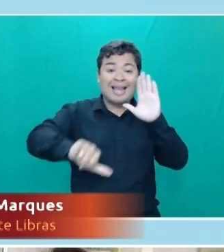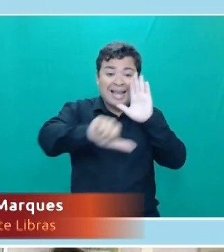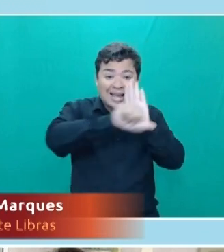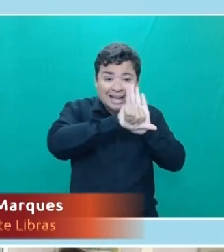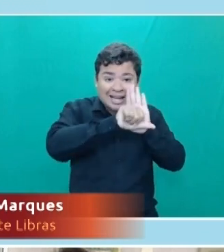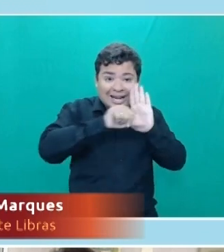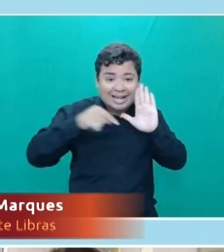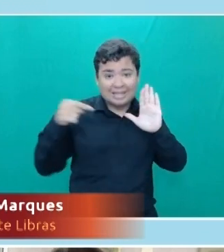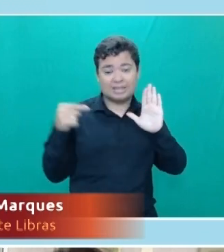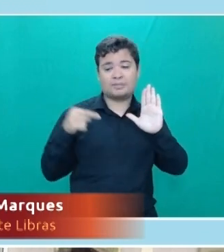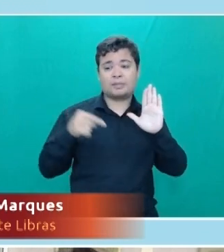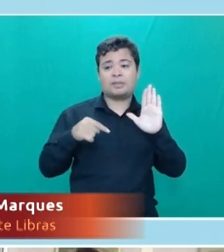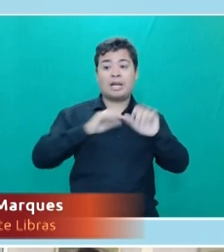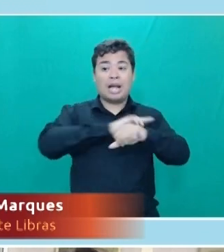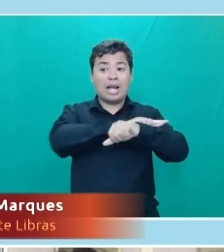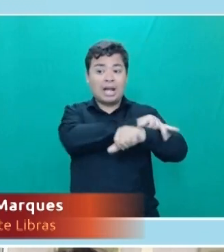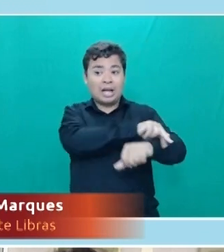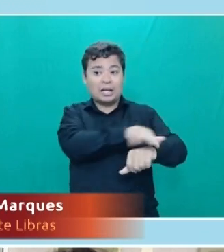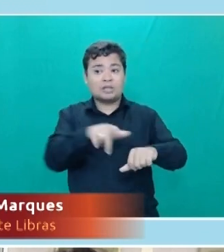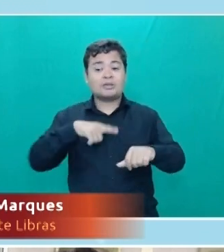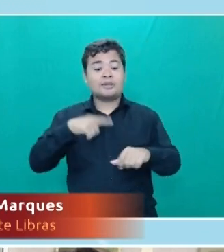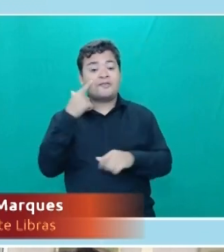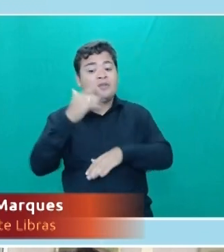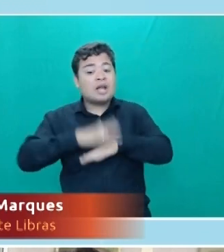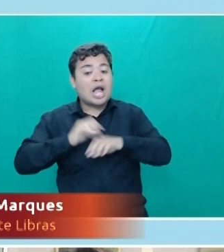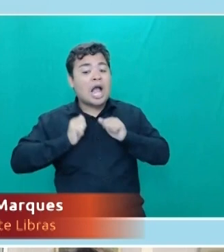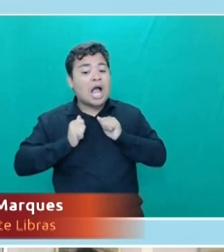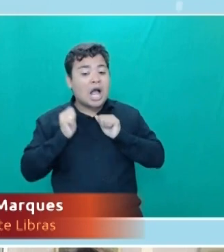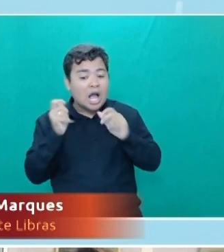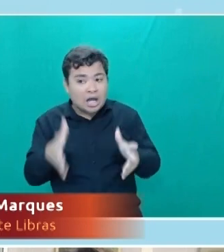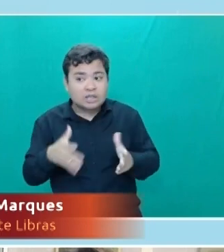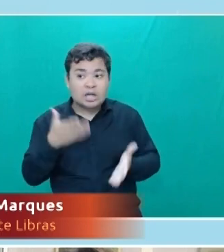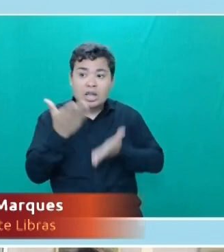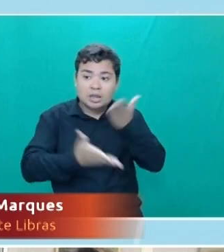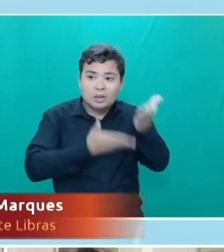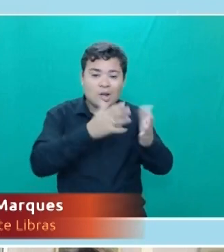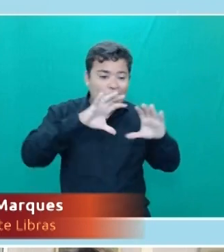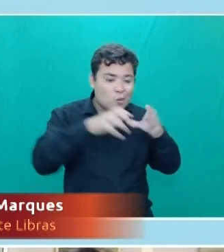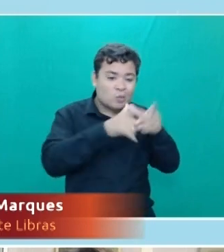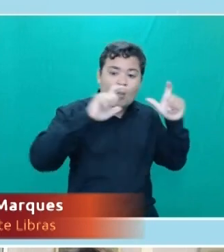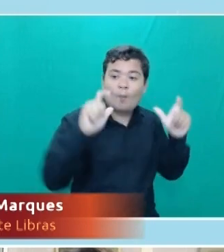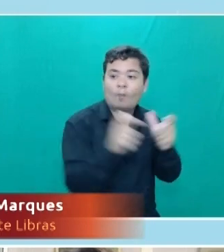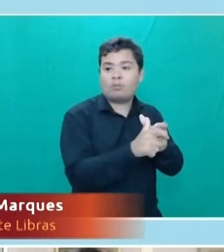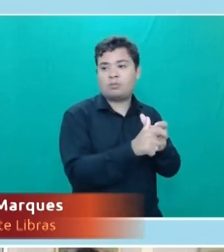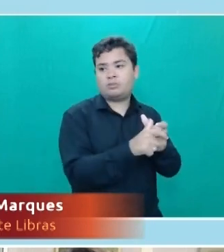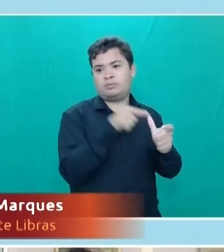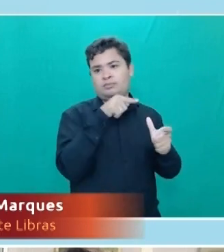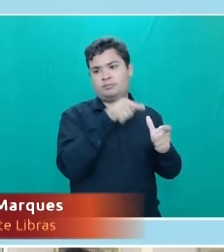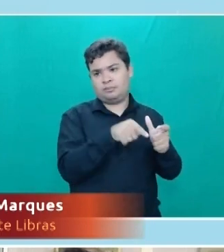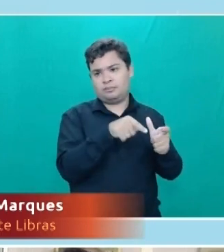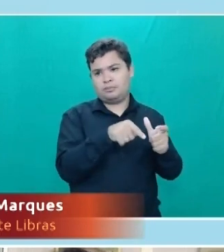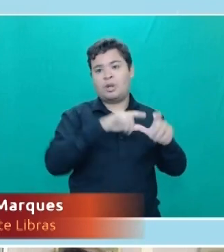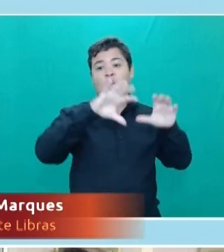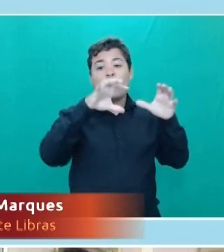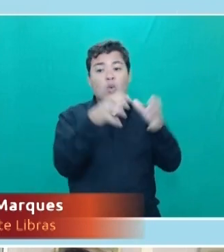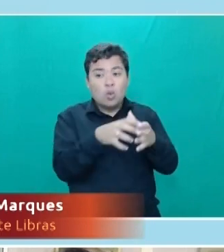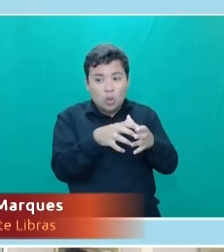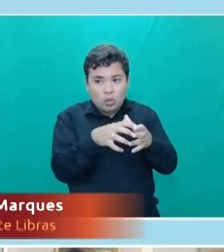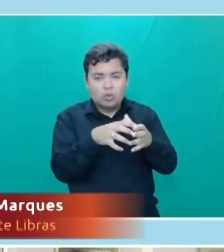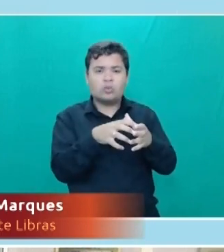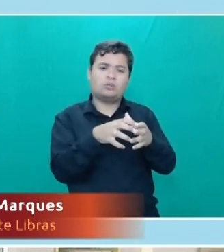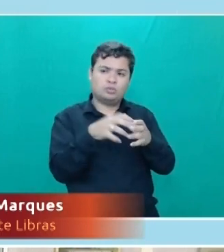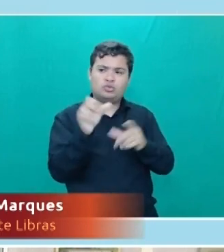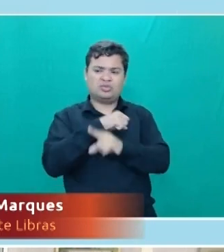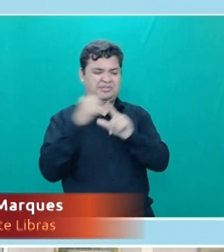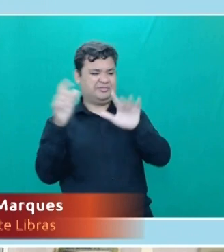juiz deve considerar como discriminatórias as atitudes e tratamentos dados a grupos minoritários, grupos socialmente